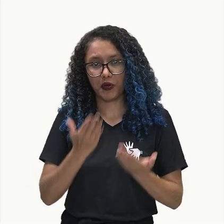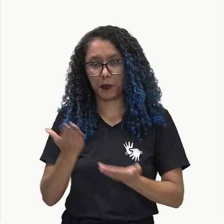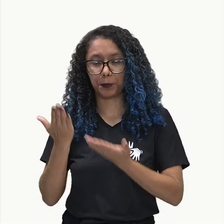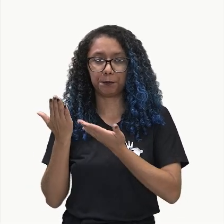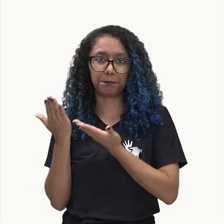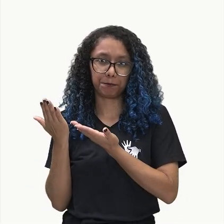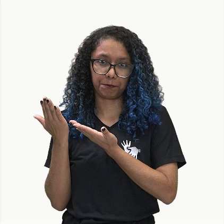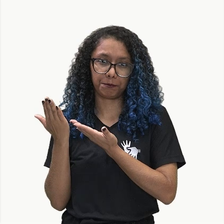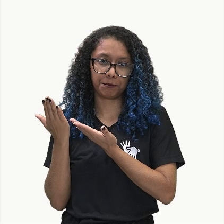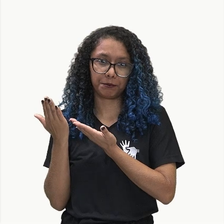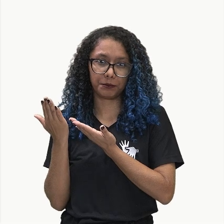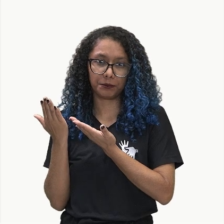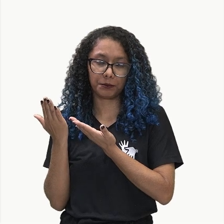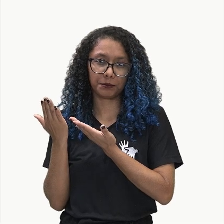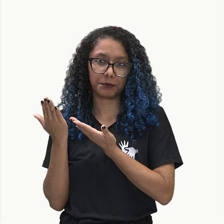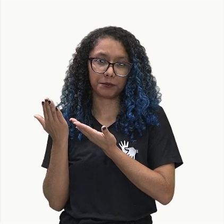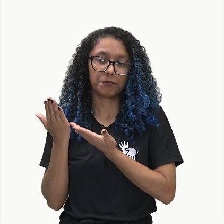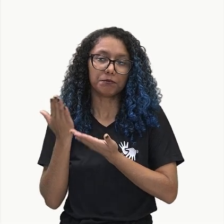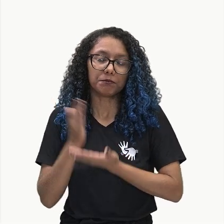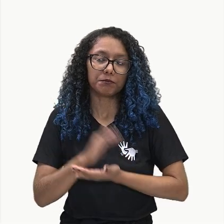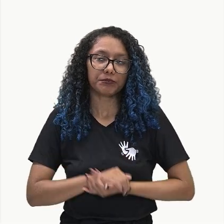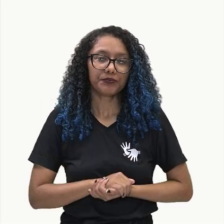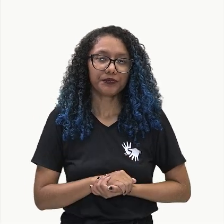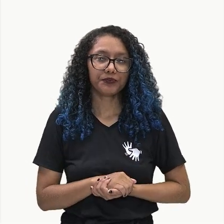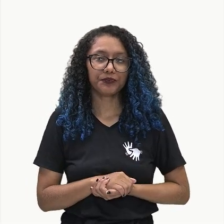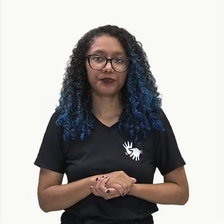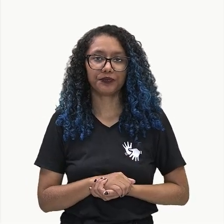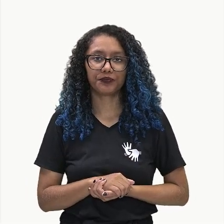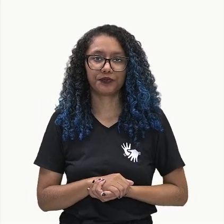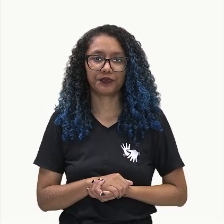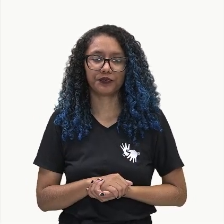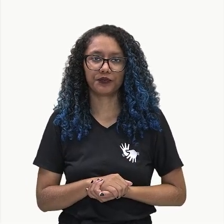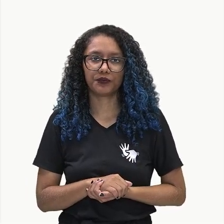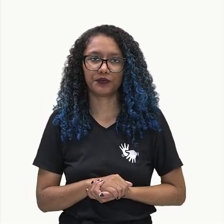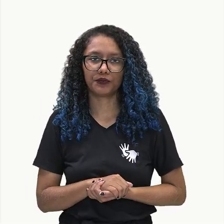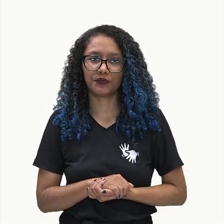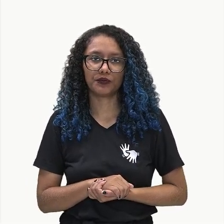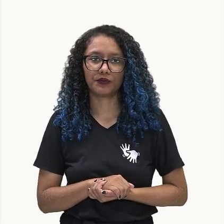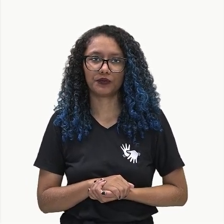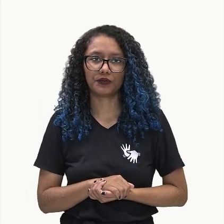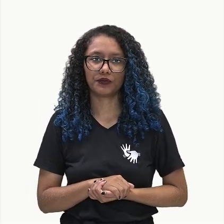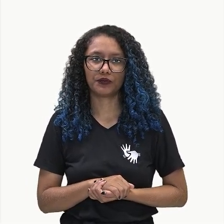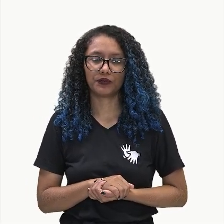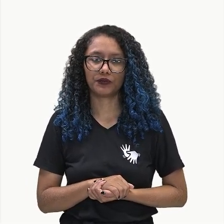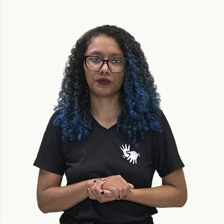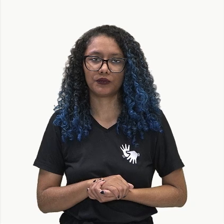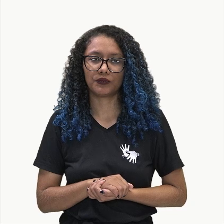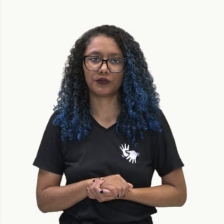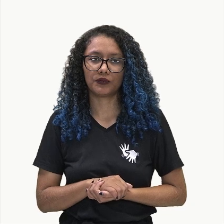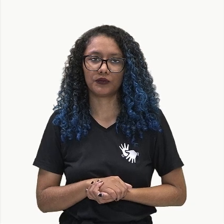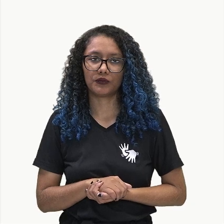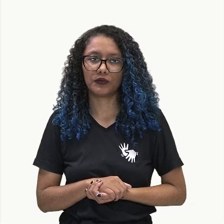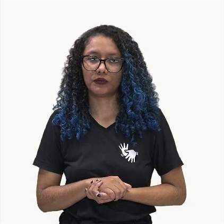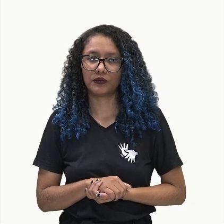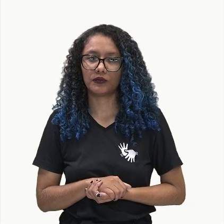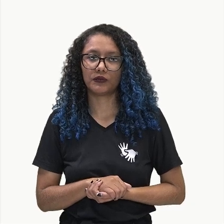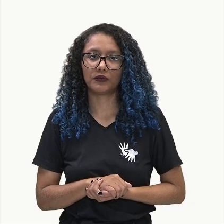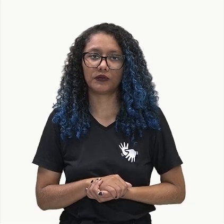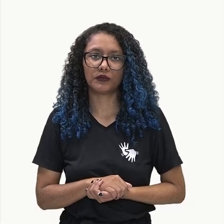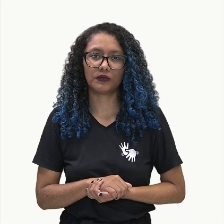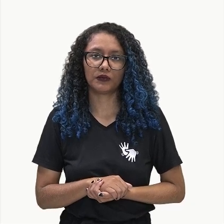conhecemos, concretas e abstratas, animadas ou inanimadas, já sejam